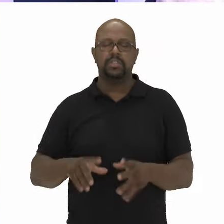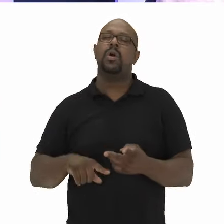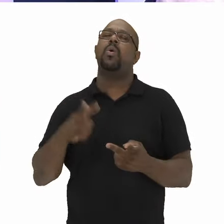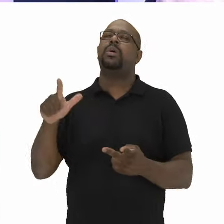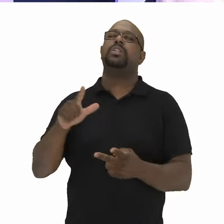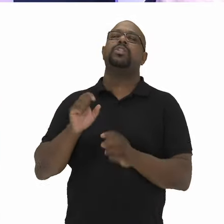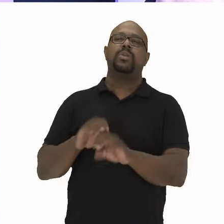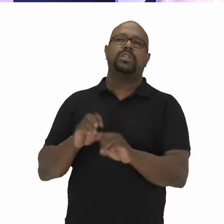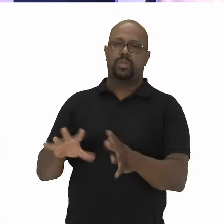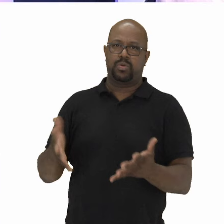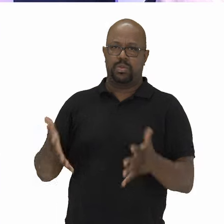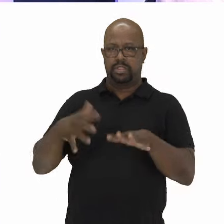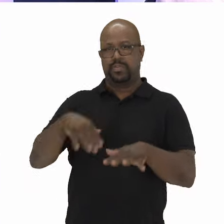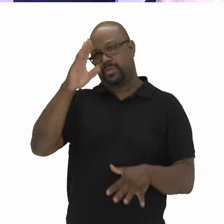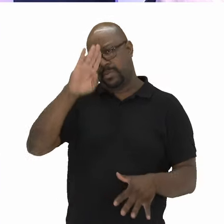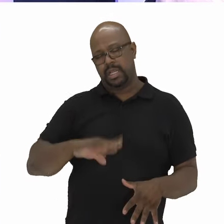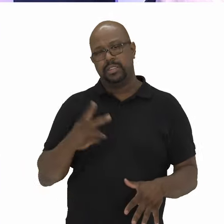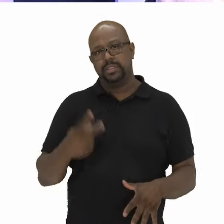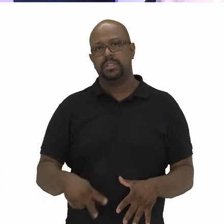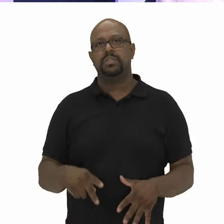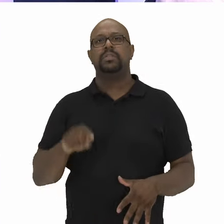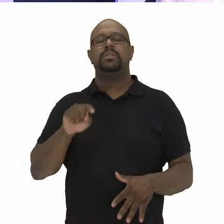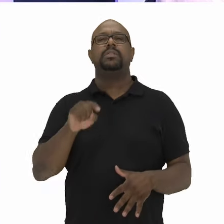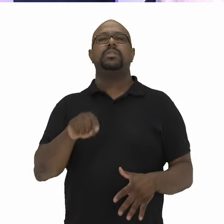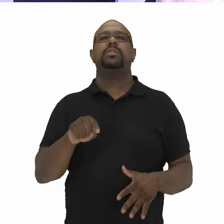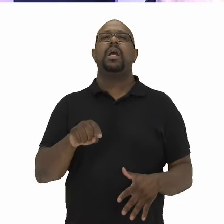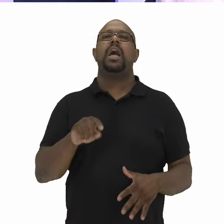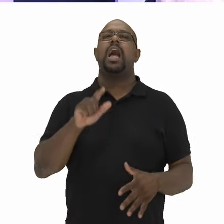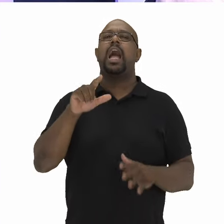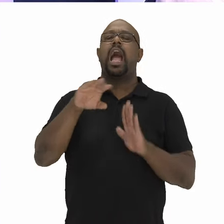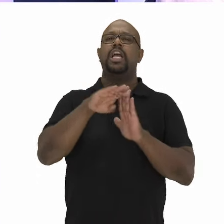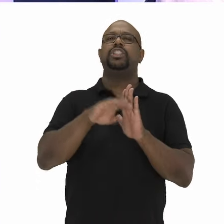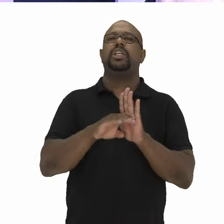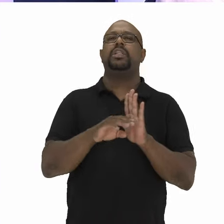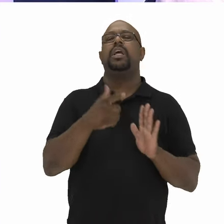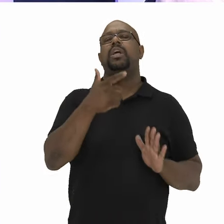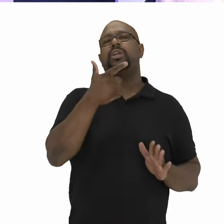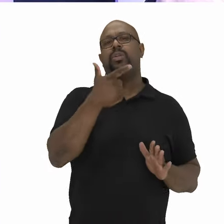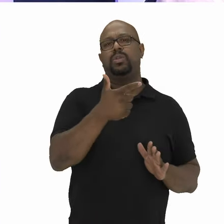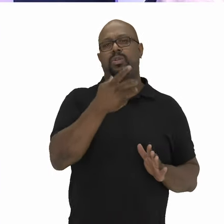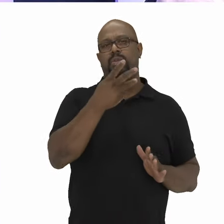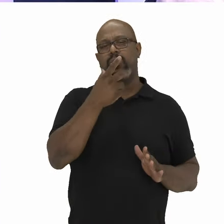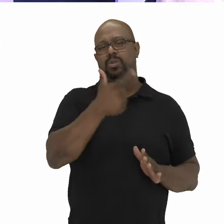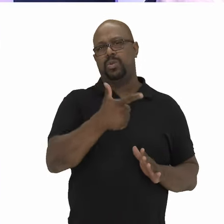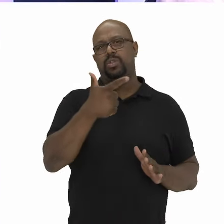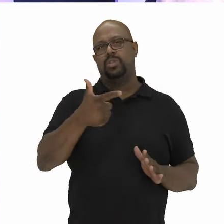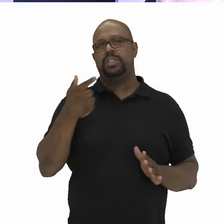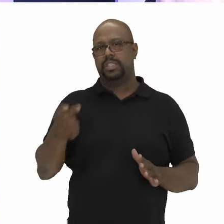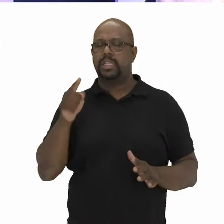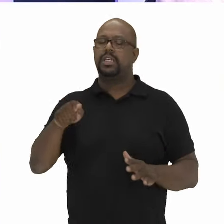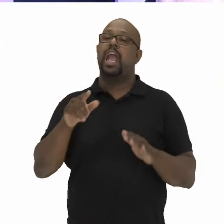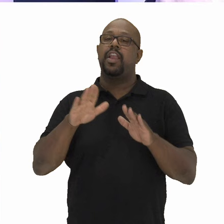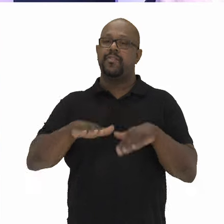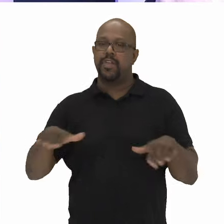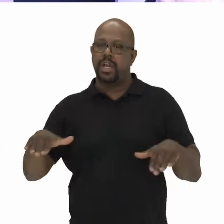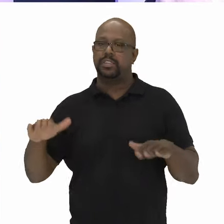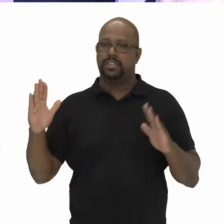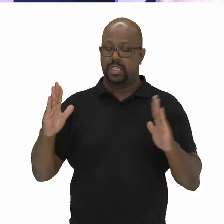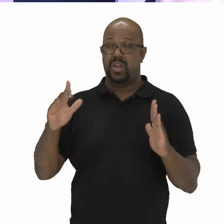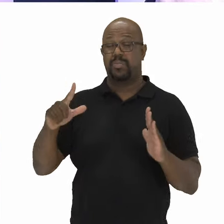outra de educação inclusiva no Brasil fazemos parte da agenda 27 que é uma agenda que coloca a infância